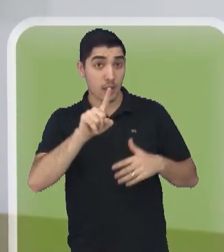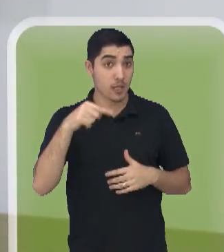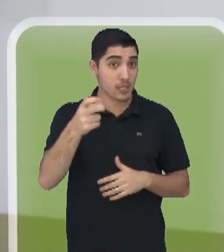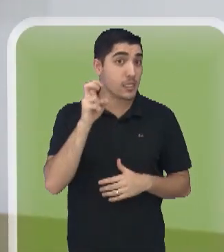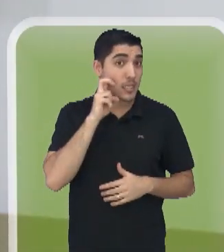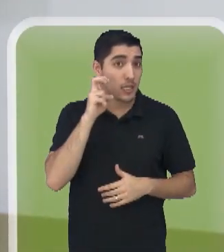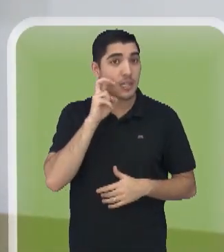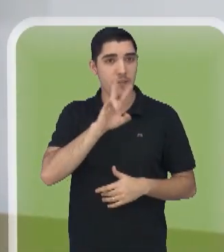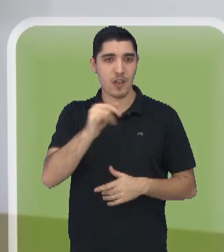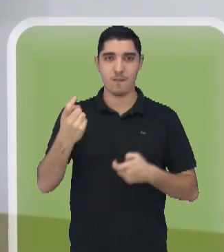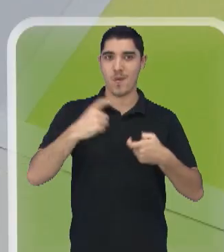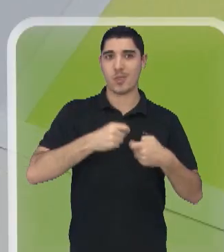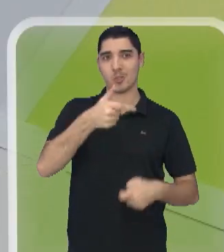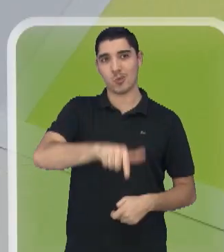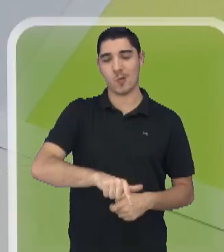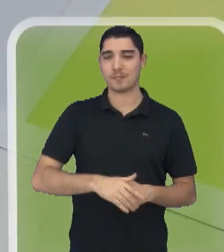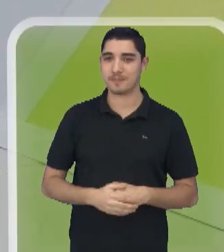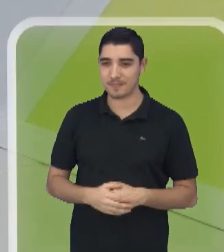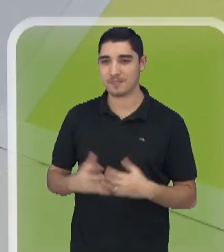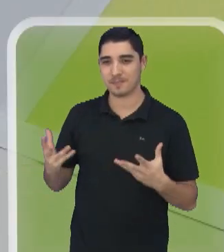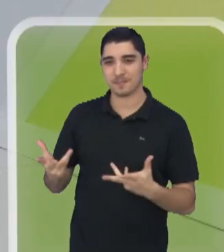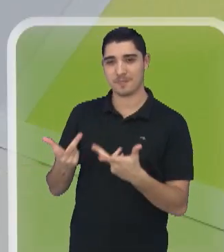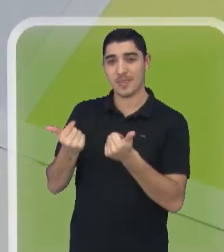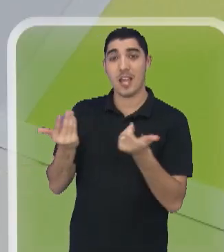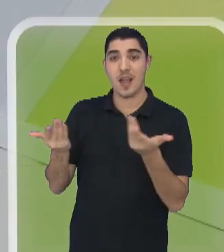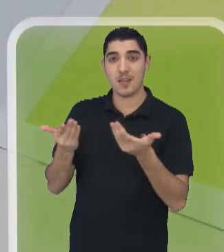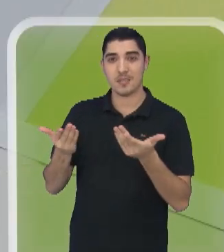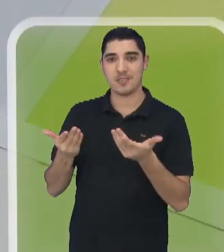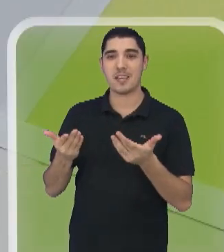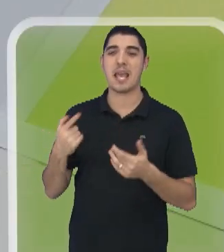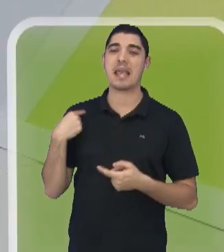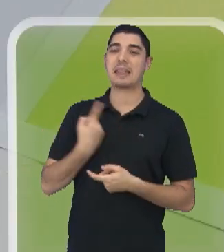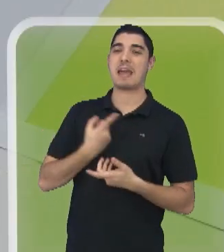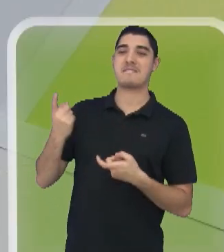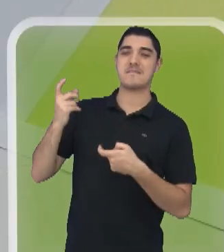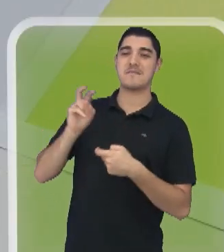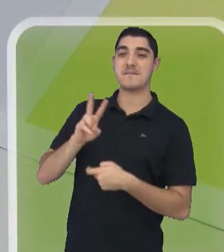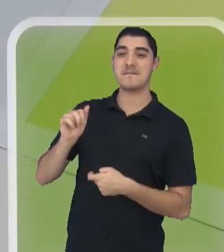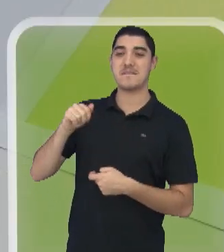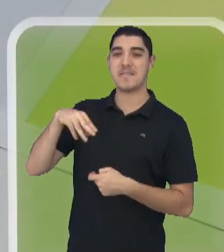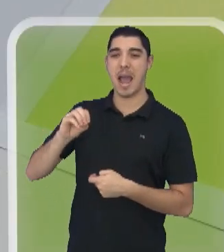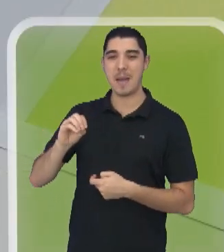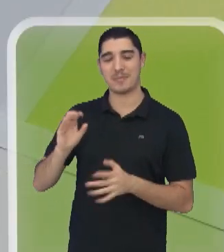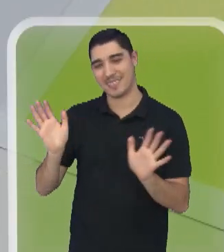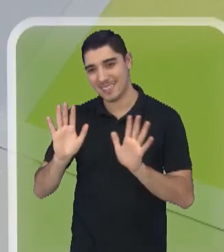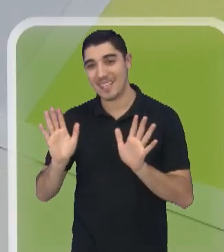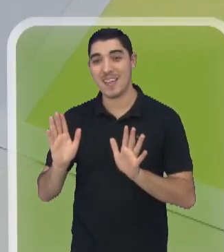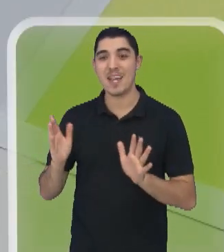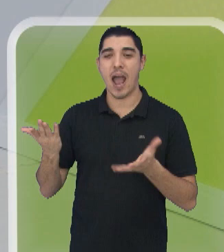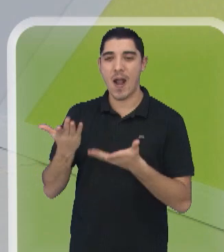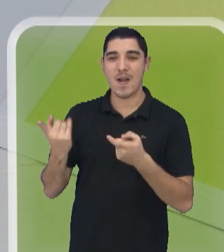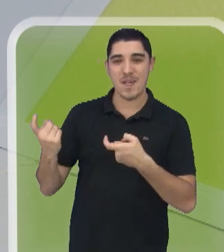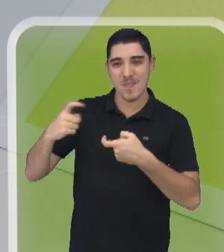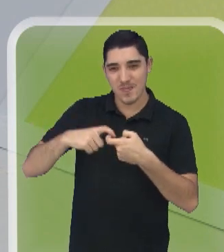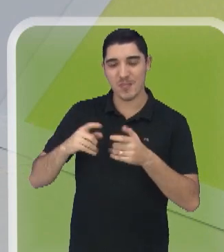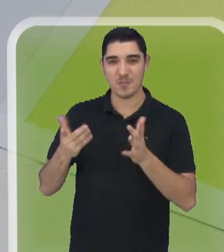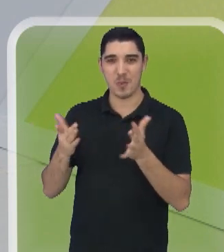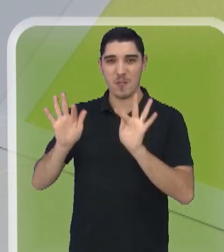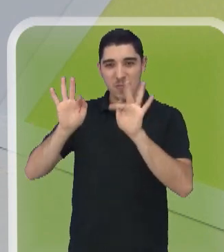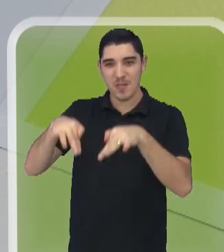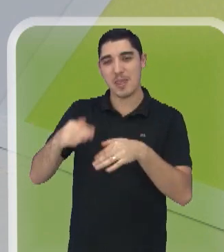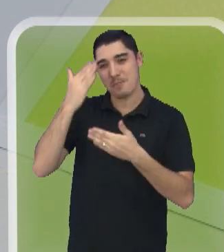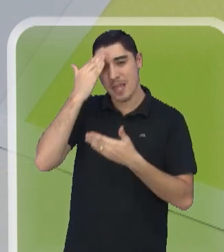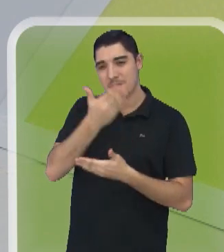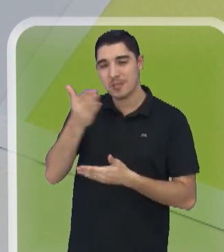vai estar aqui novamente. Maravilha. Nós vamos chegando ao final. Nós vamos, olha que beleza. Nós vamos chegando ao final do programa de hoje. Agradecendo a